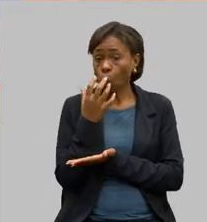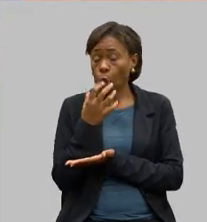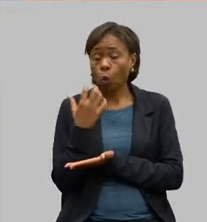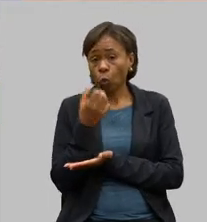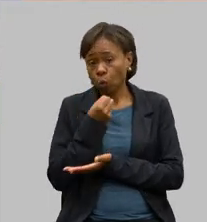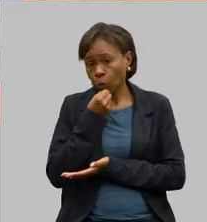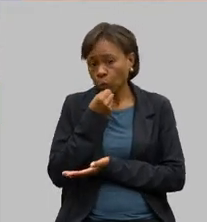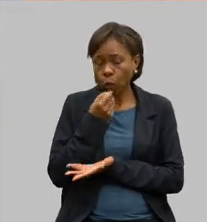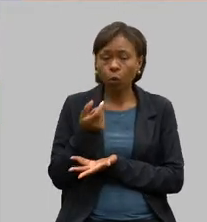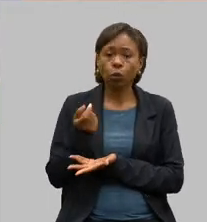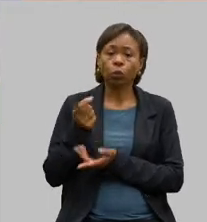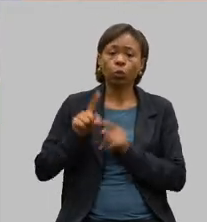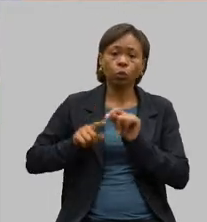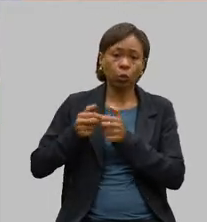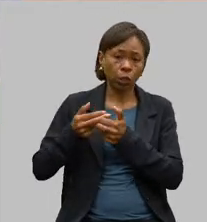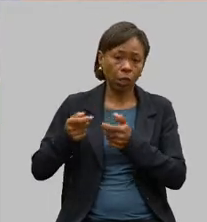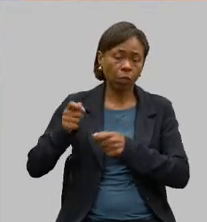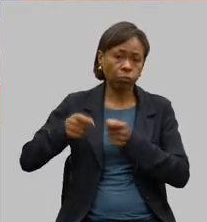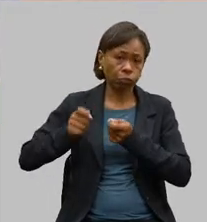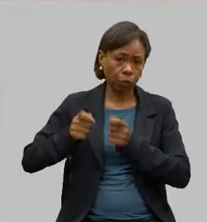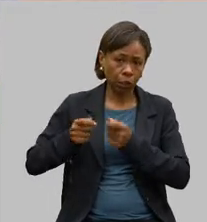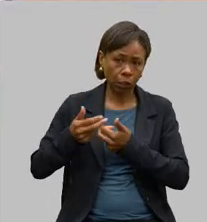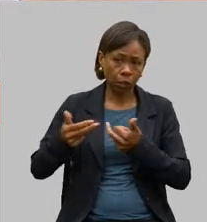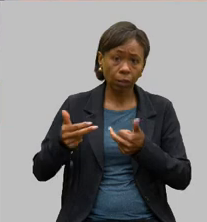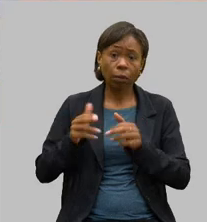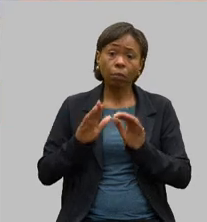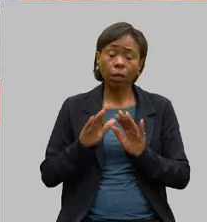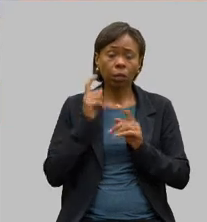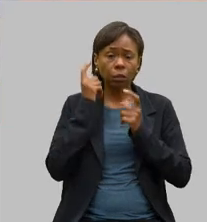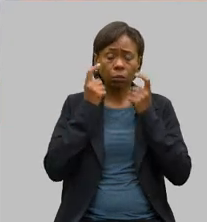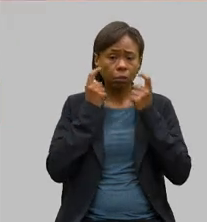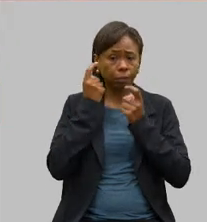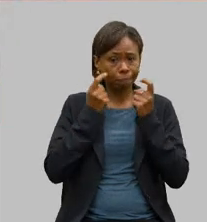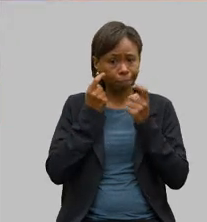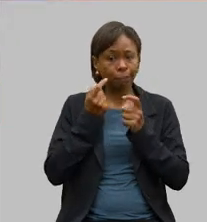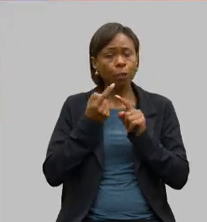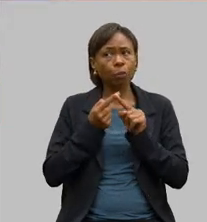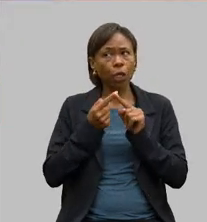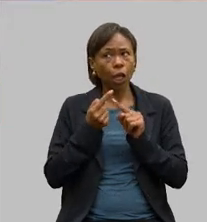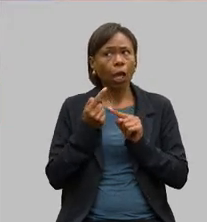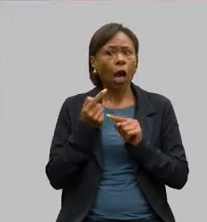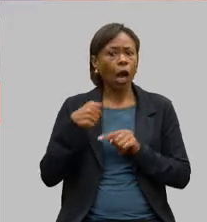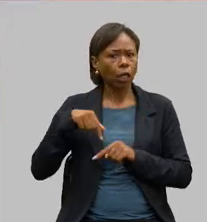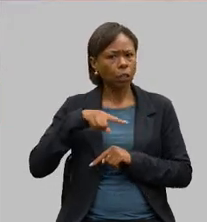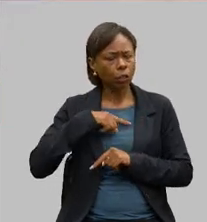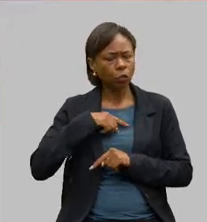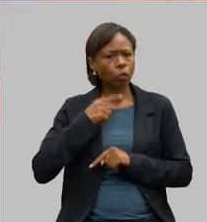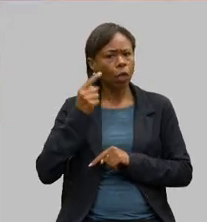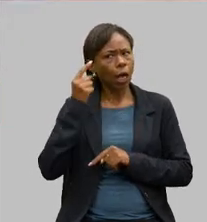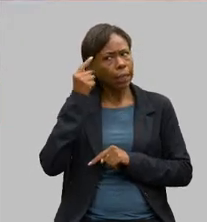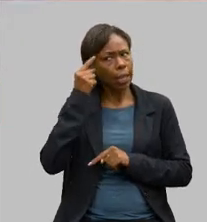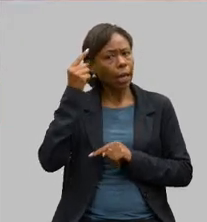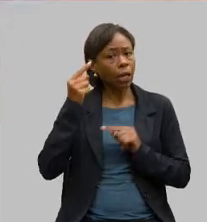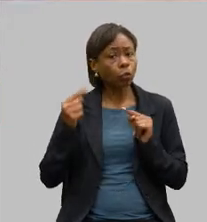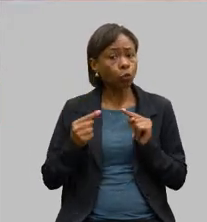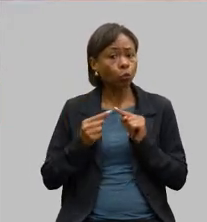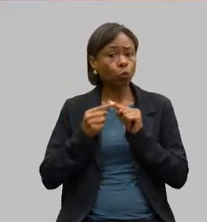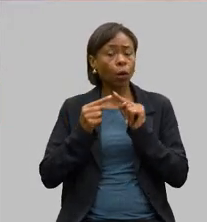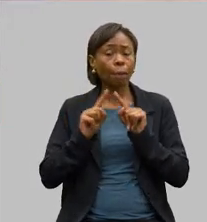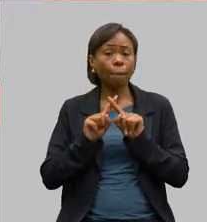preocupação muito grande porque muitas vezes a gente trabalha uma mesma ideia né mas a gente não garante O que